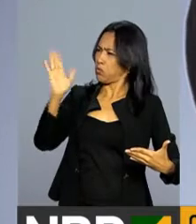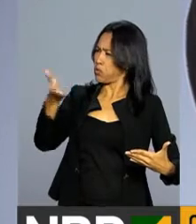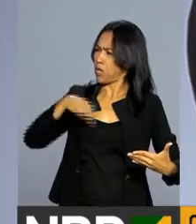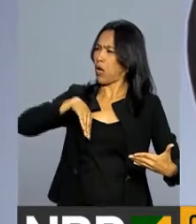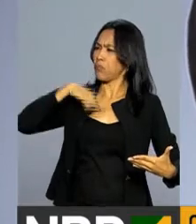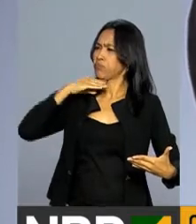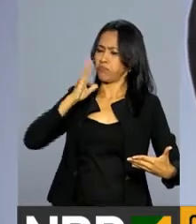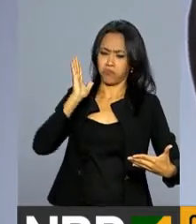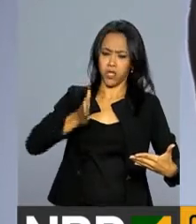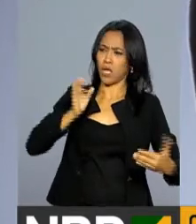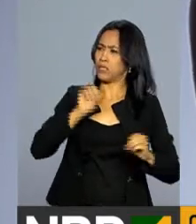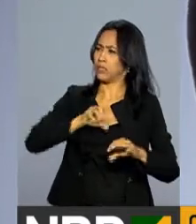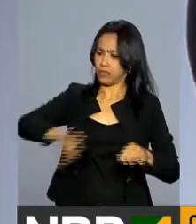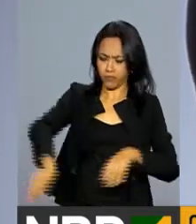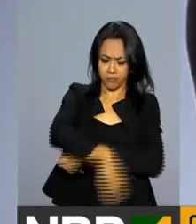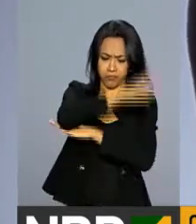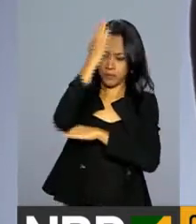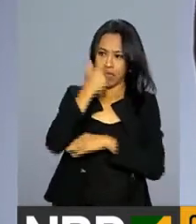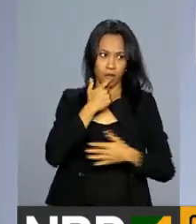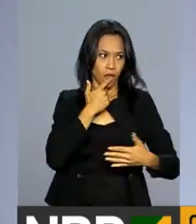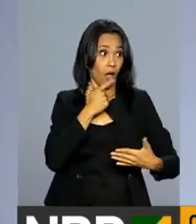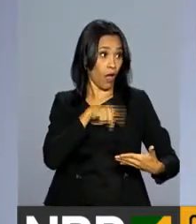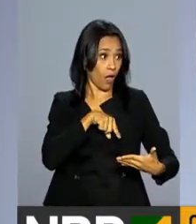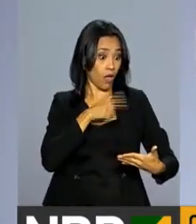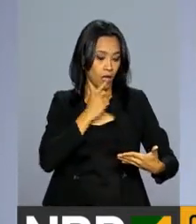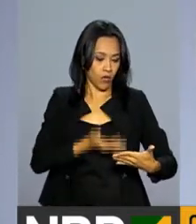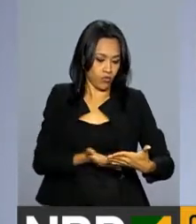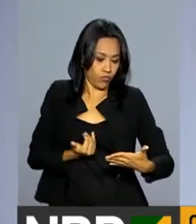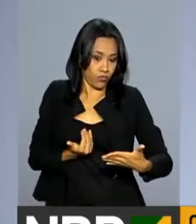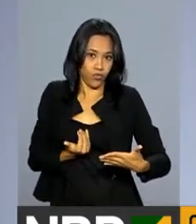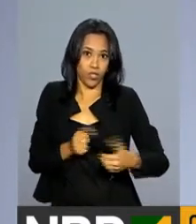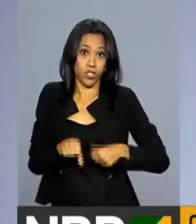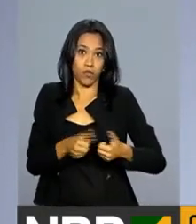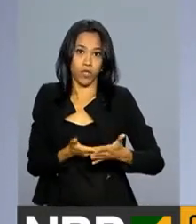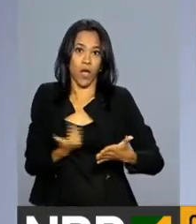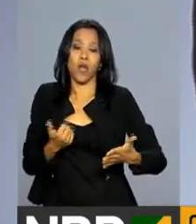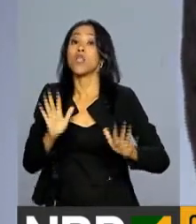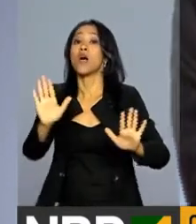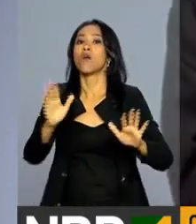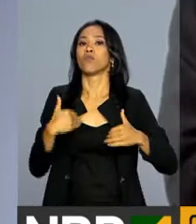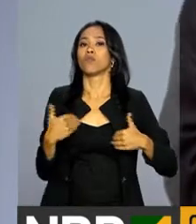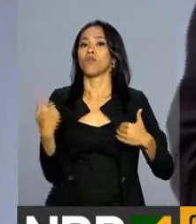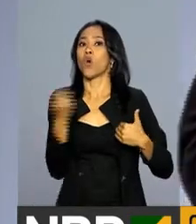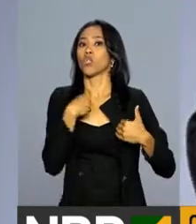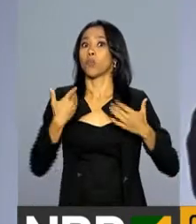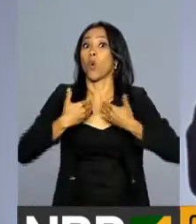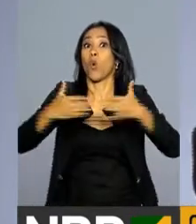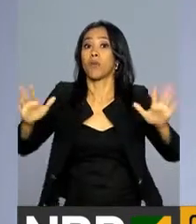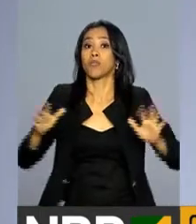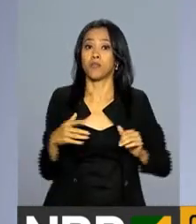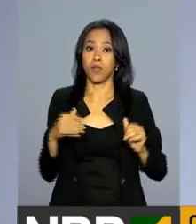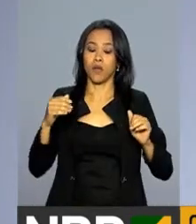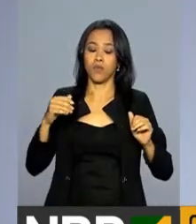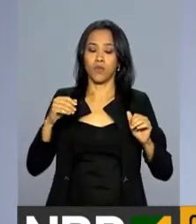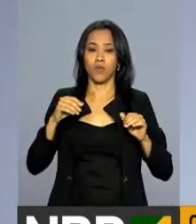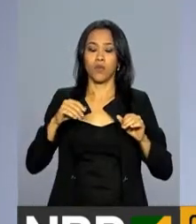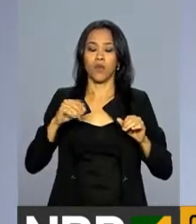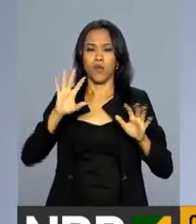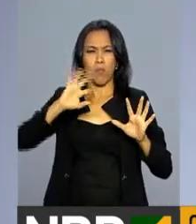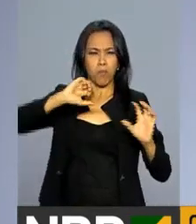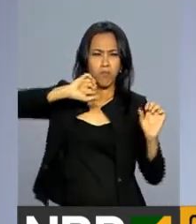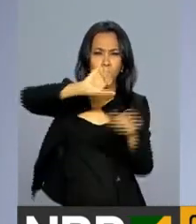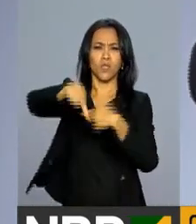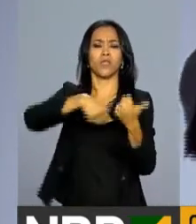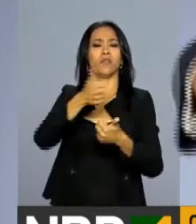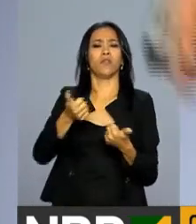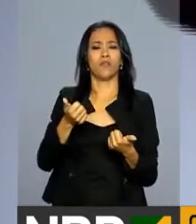integral eu tive de modificar até o disco já estamos começando uma revolução na educação brasileira é